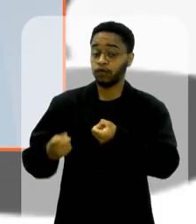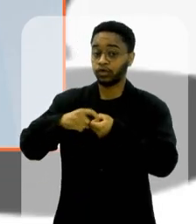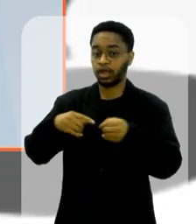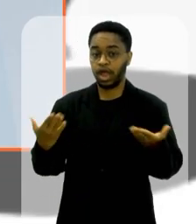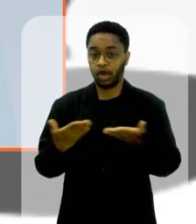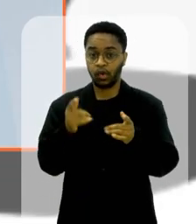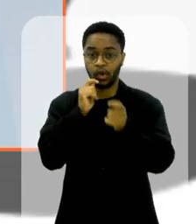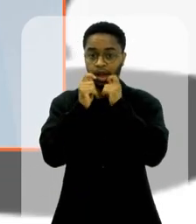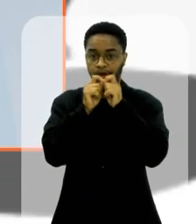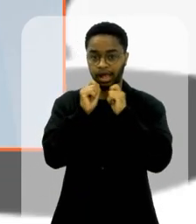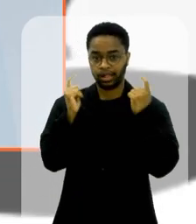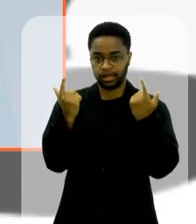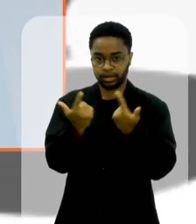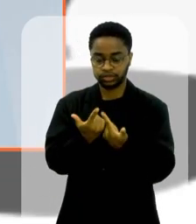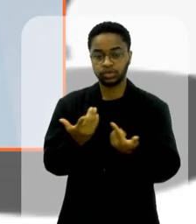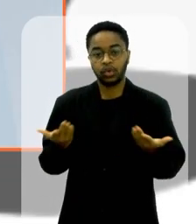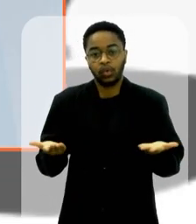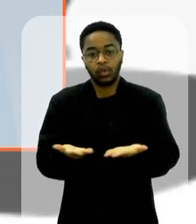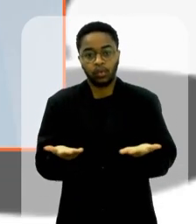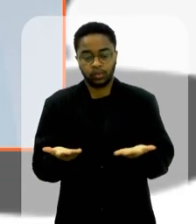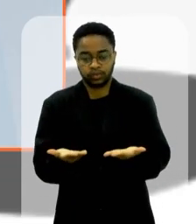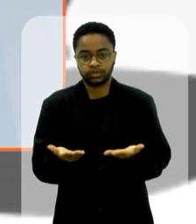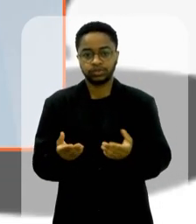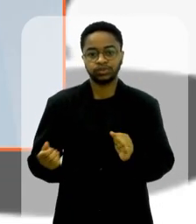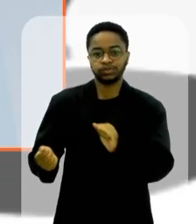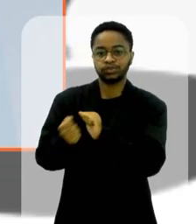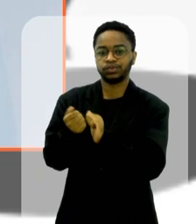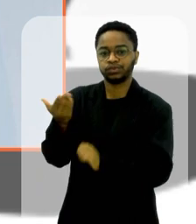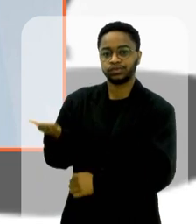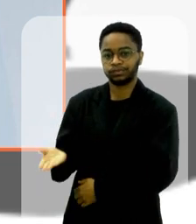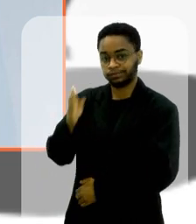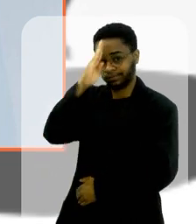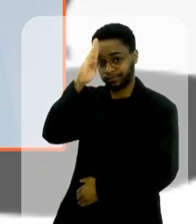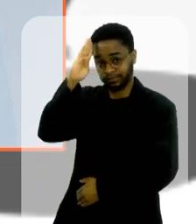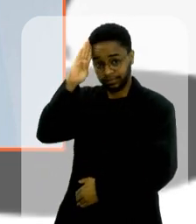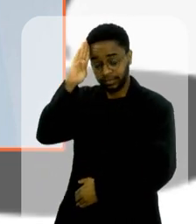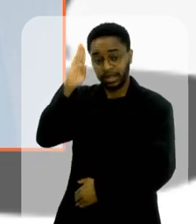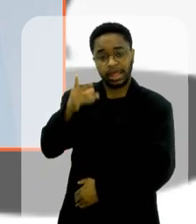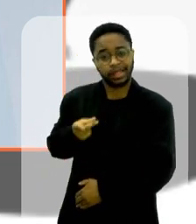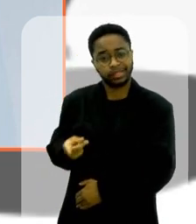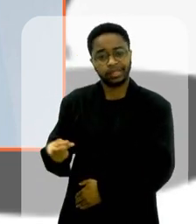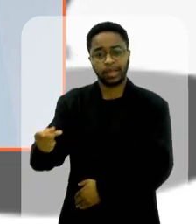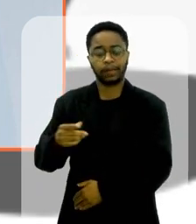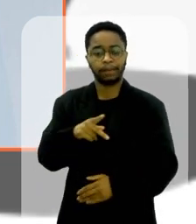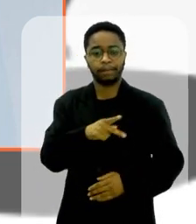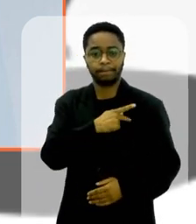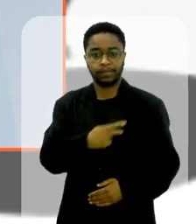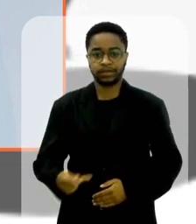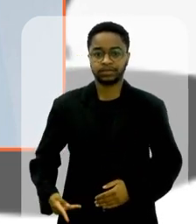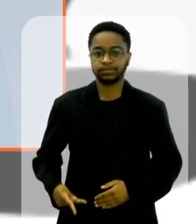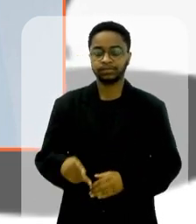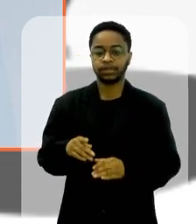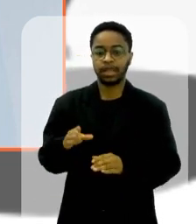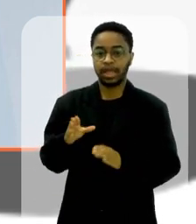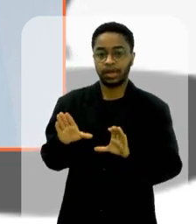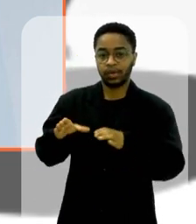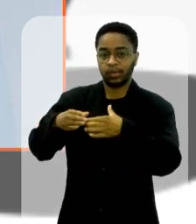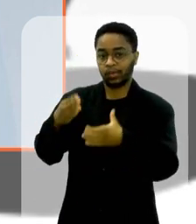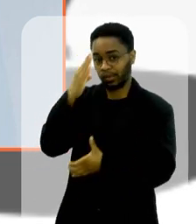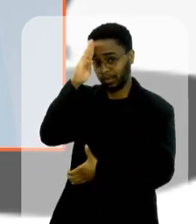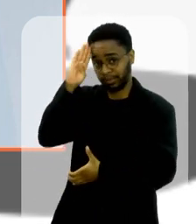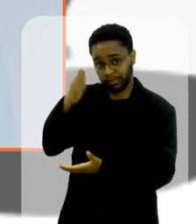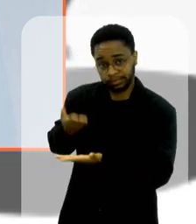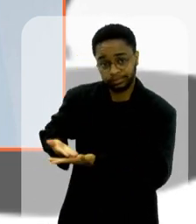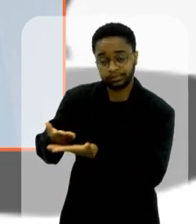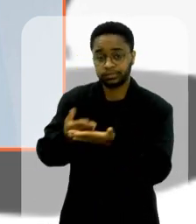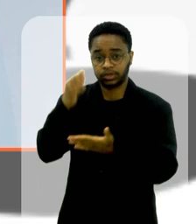De volta com a Alerj Entrevista, hoje com o acadêmico imortal presidente da Academia Capixaba